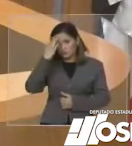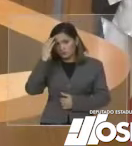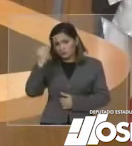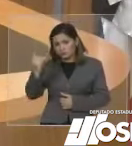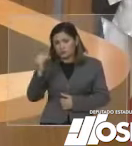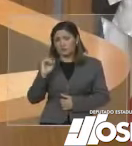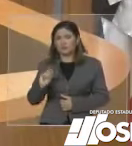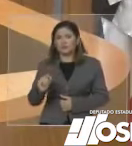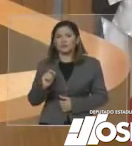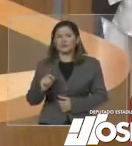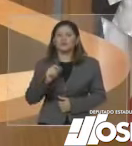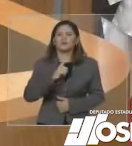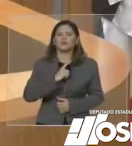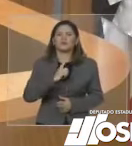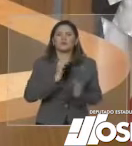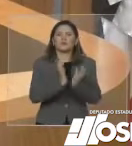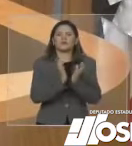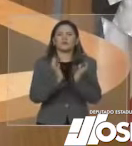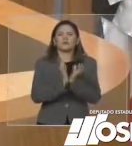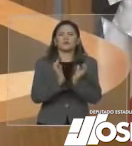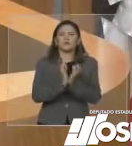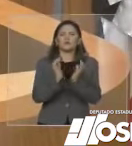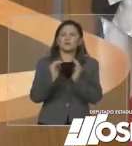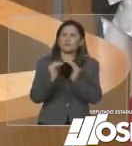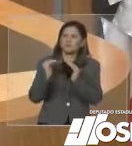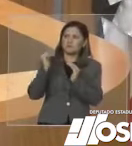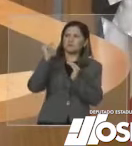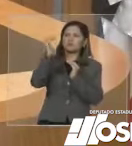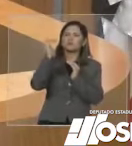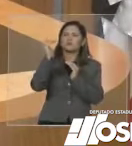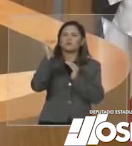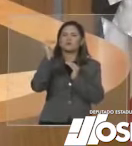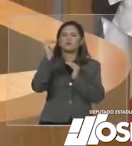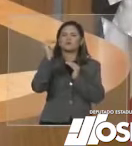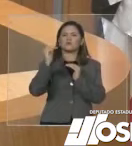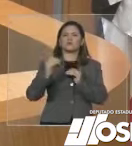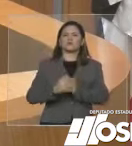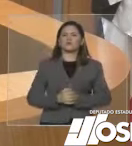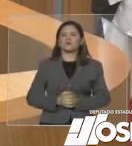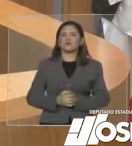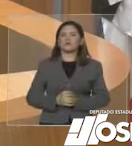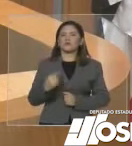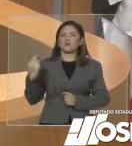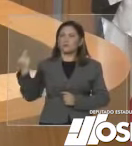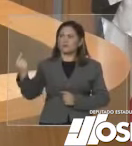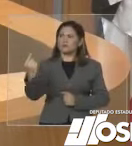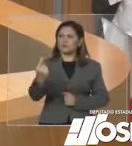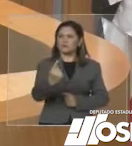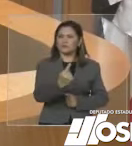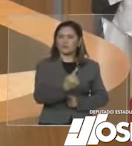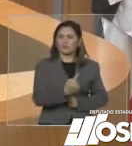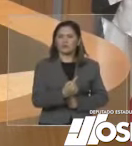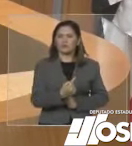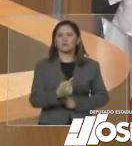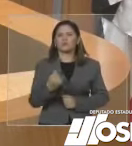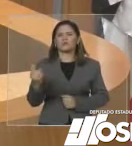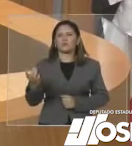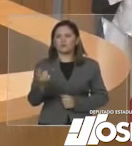com times bem superiores, mas superiores no individualismo. Cada